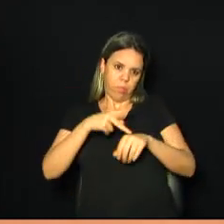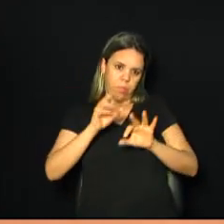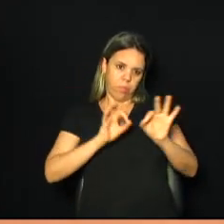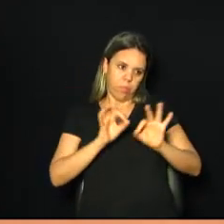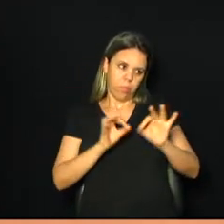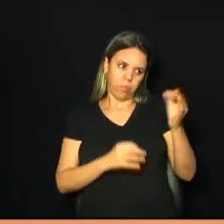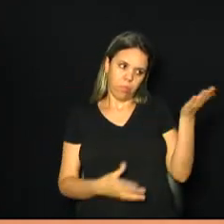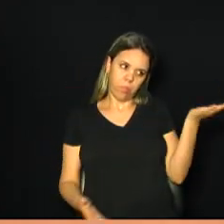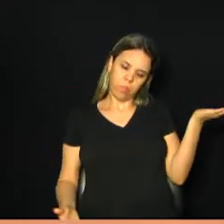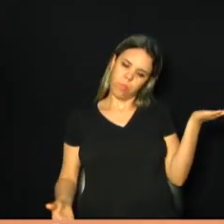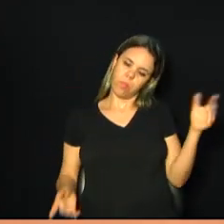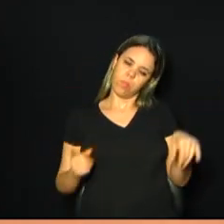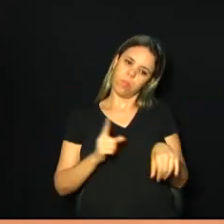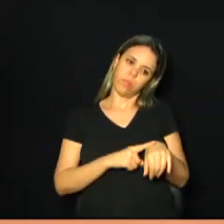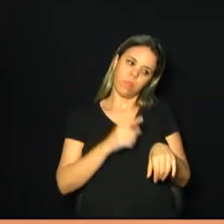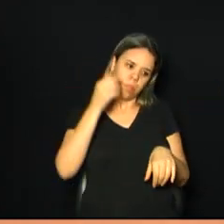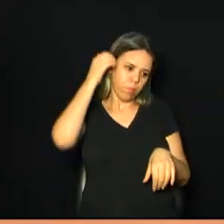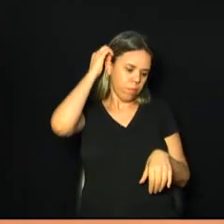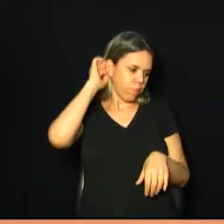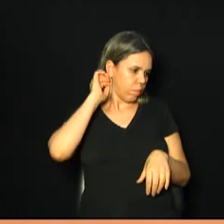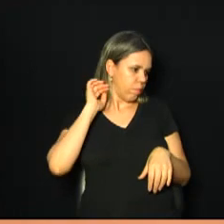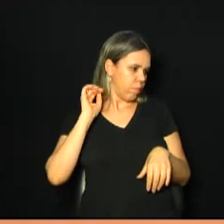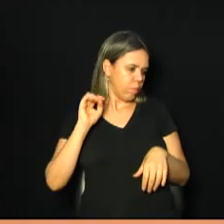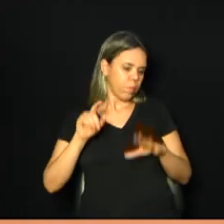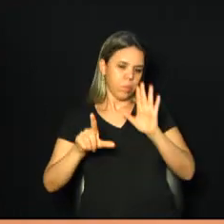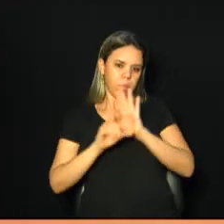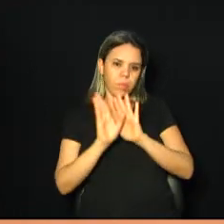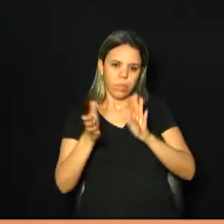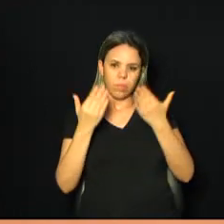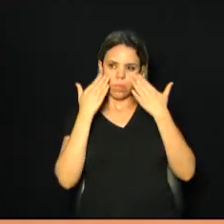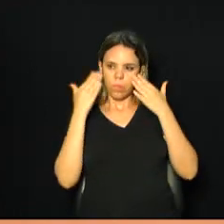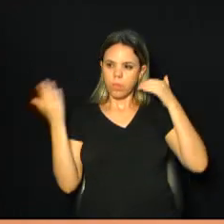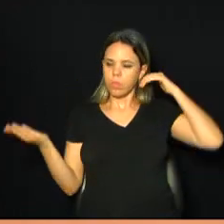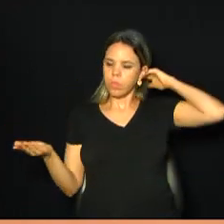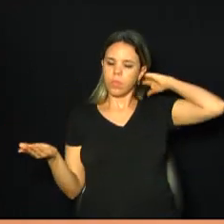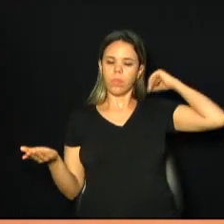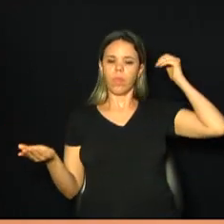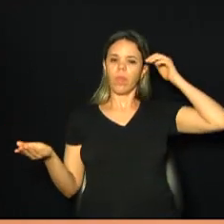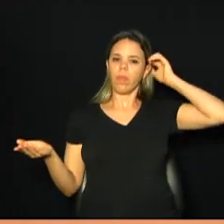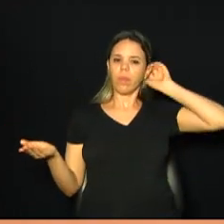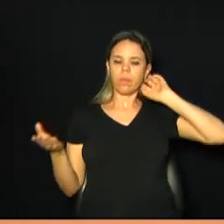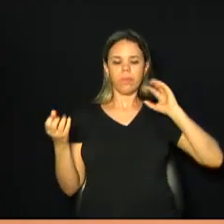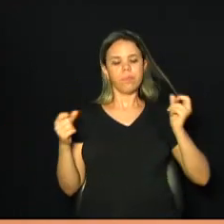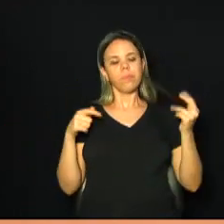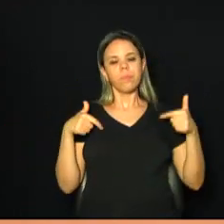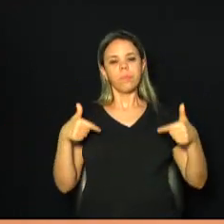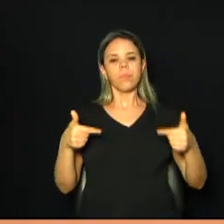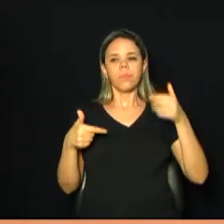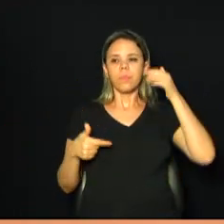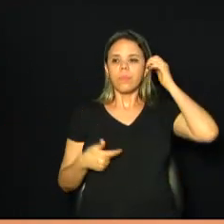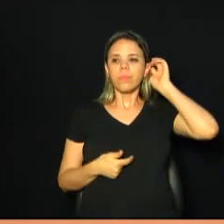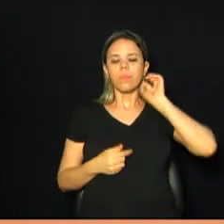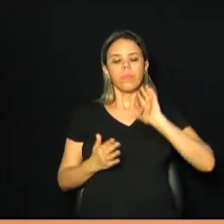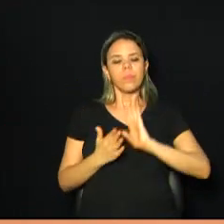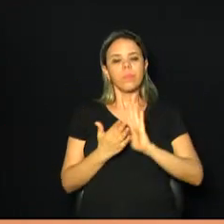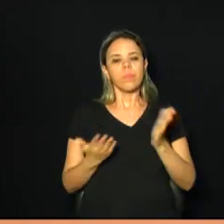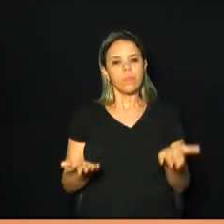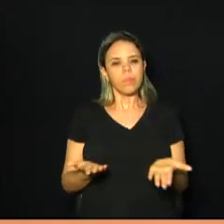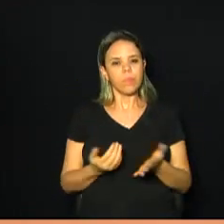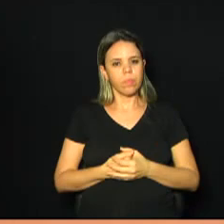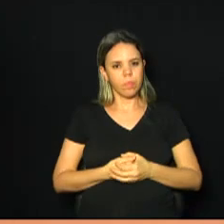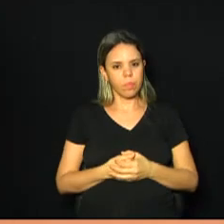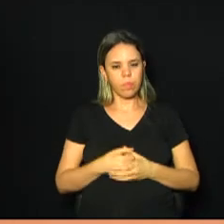para isso, se era o momento para isso, mas a lei já está aí e vamos ter que enfrentar ela. Você terminou de ver